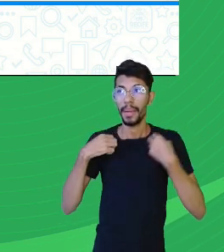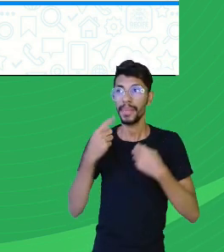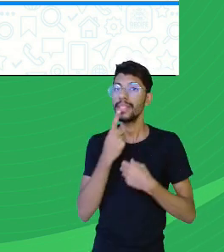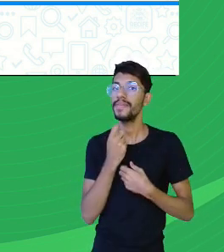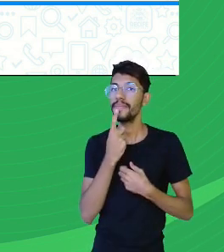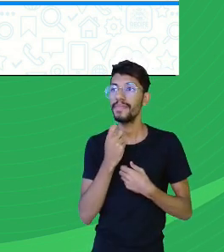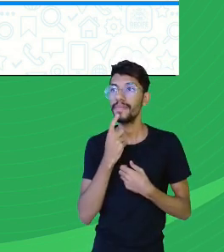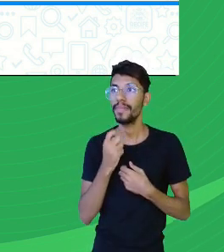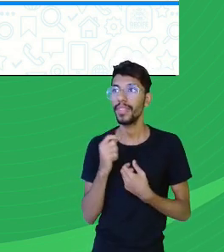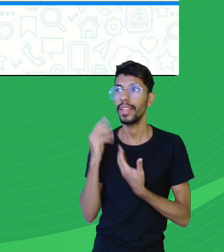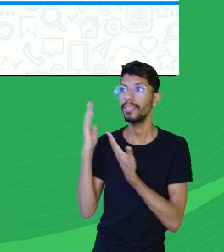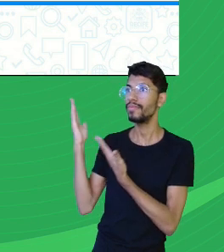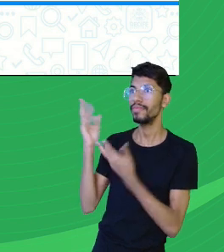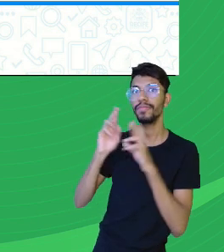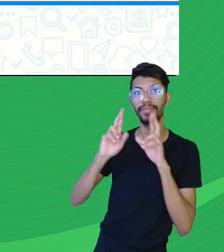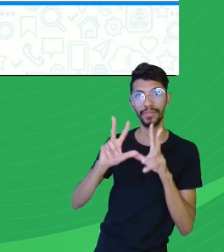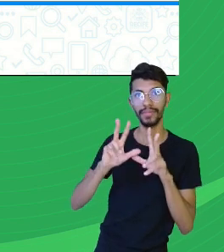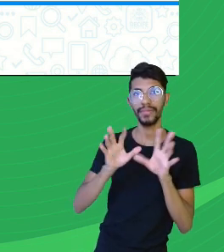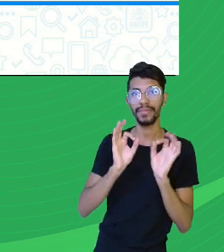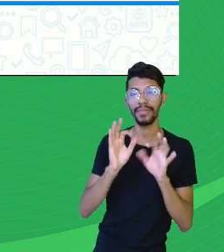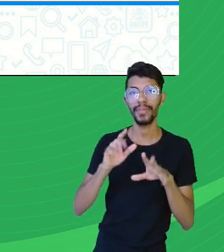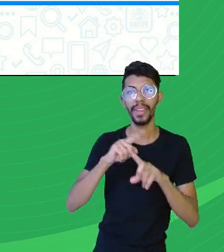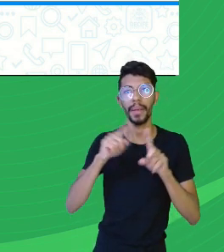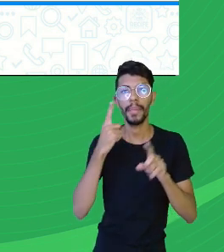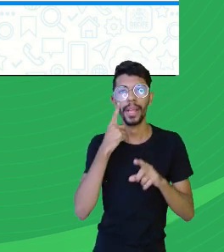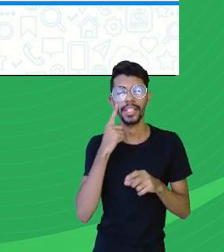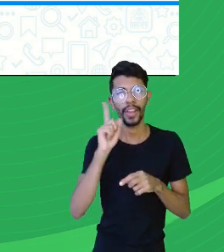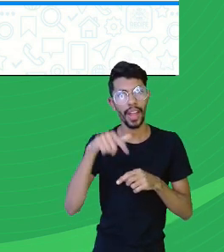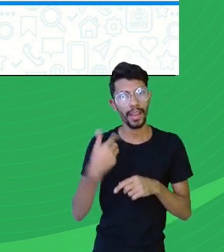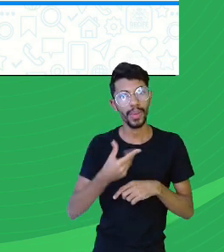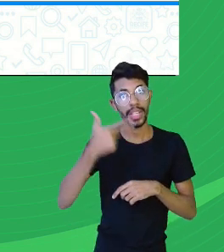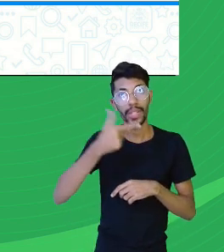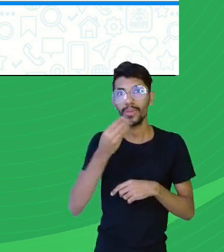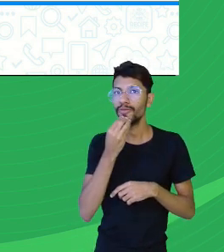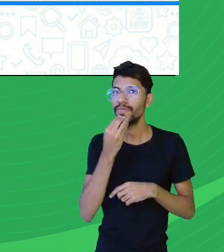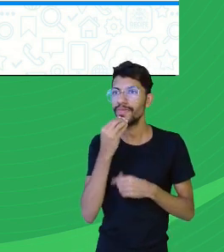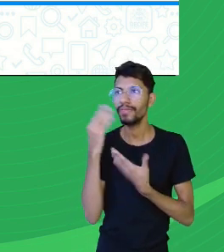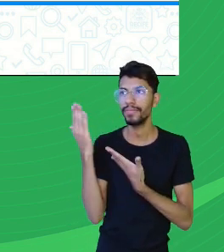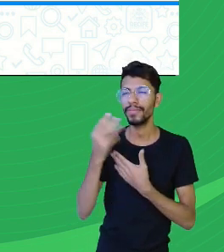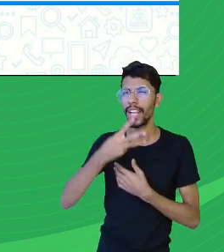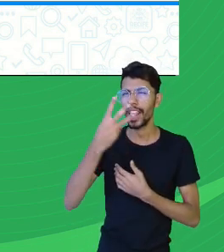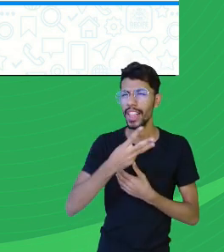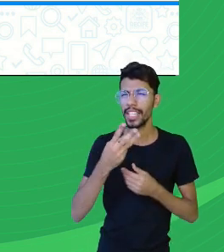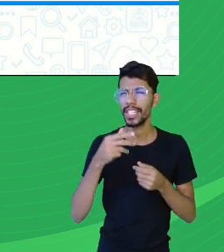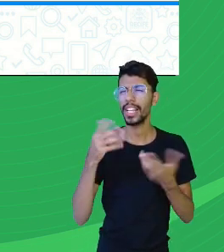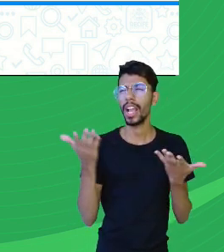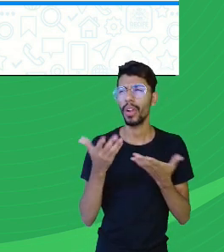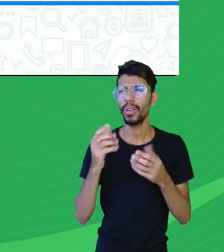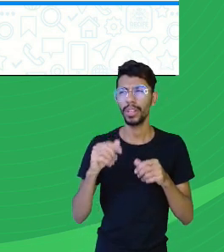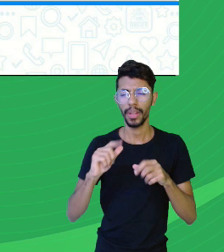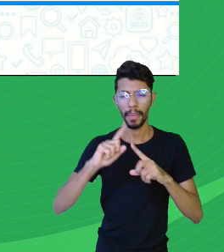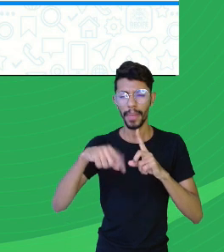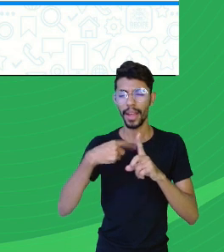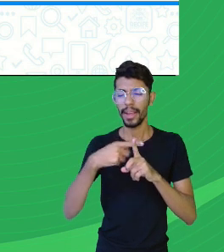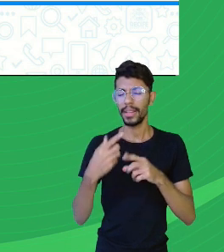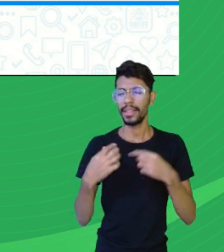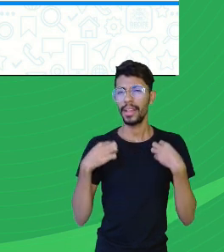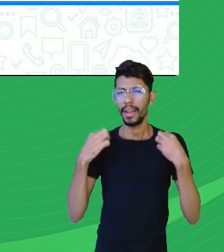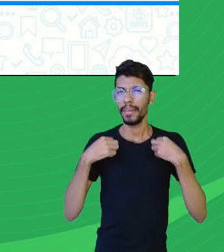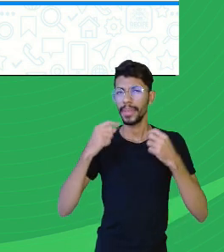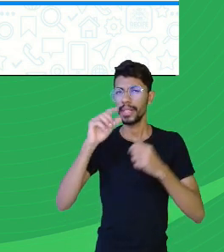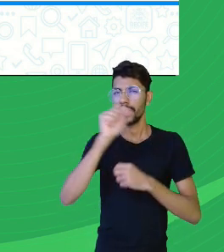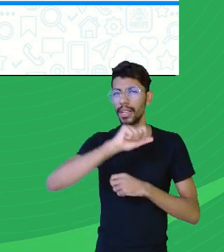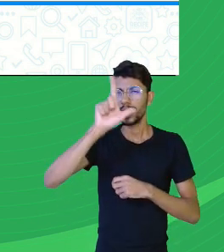gente, não é diferente? É uma segunda opção. Vamos ver a terceira com a camisa azul. Olha bem,